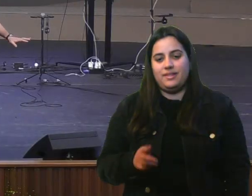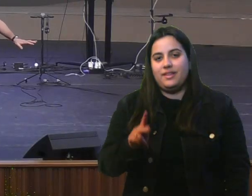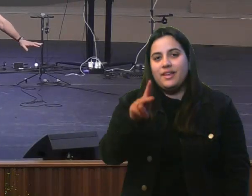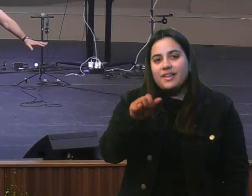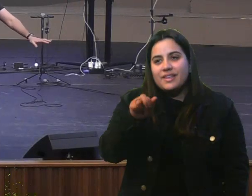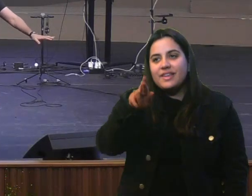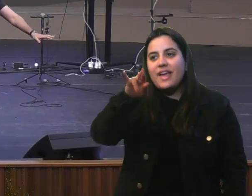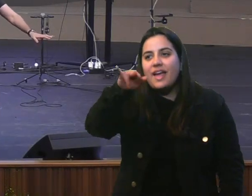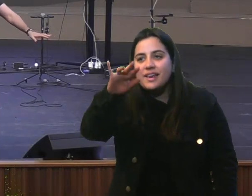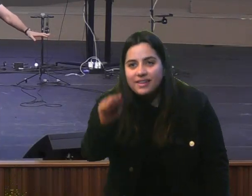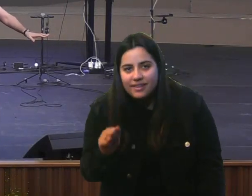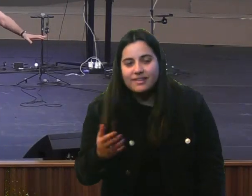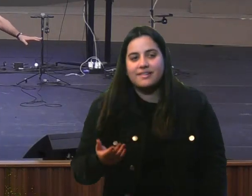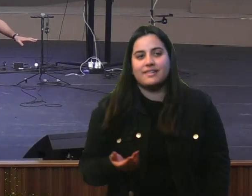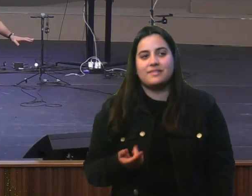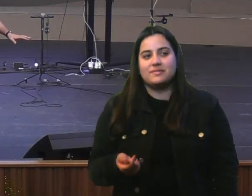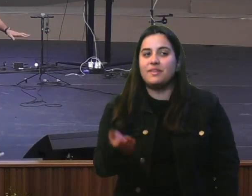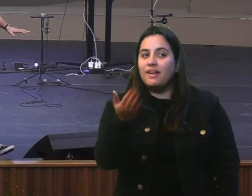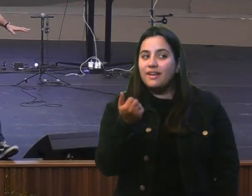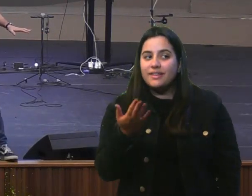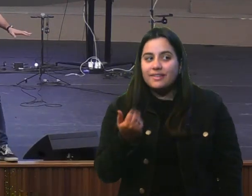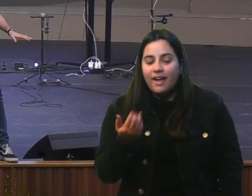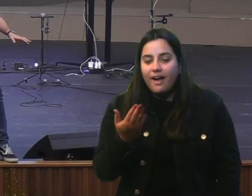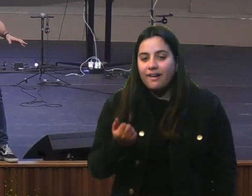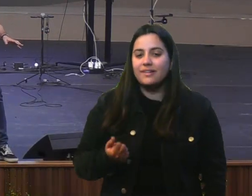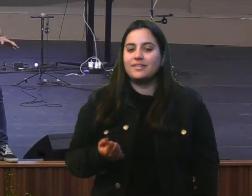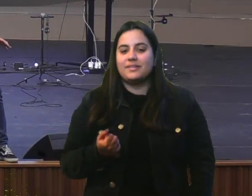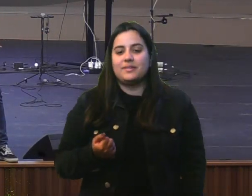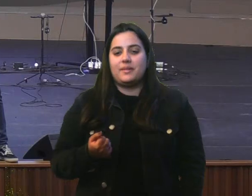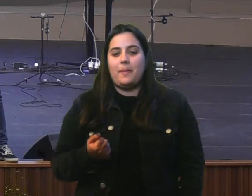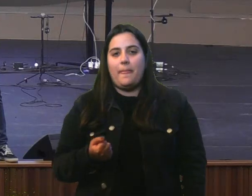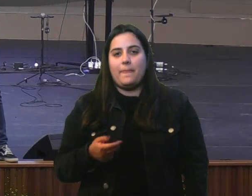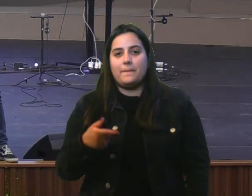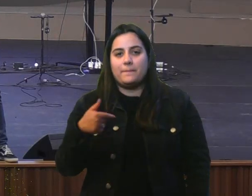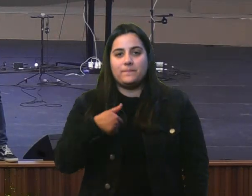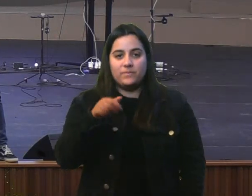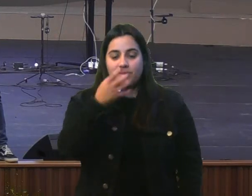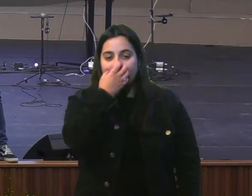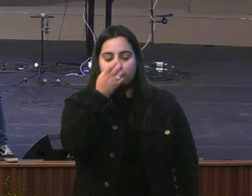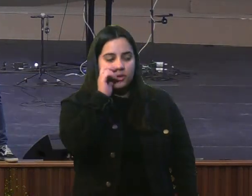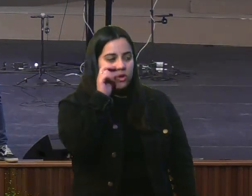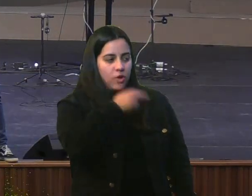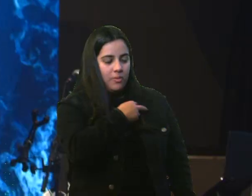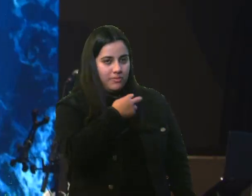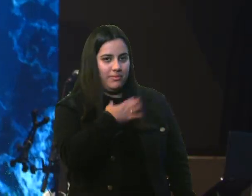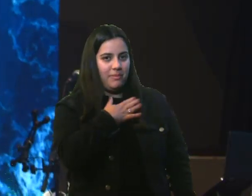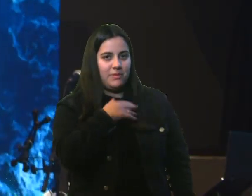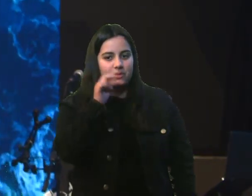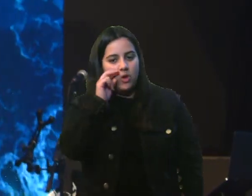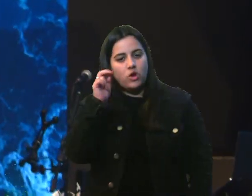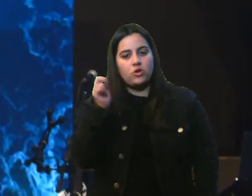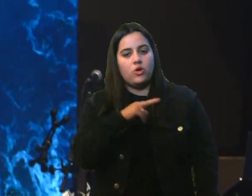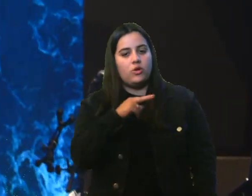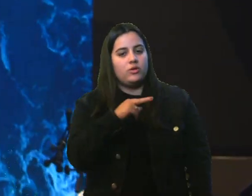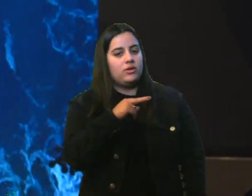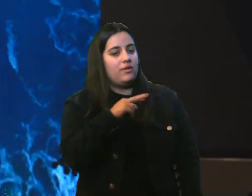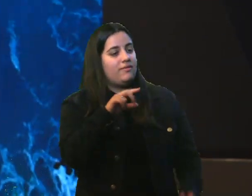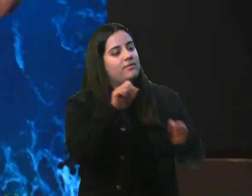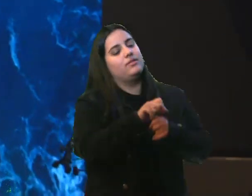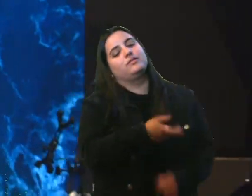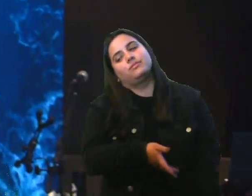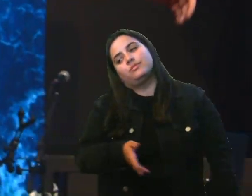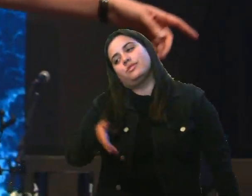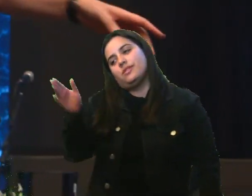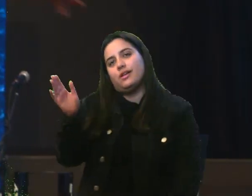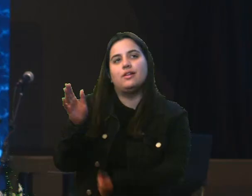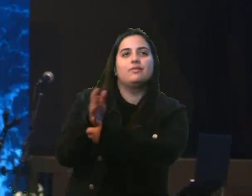Kiarinha, venha. Quando eu fui, ela olhou para mim, fez que foi para um lado,